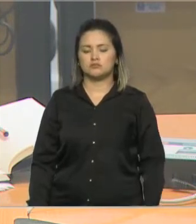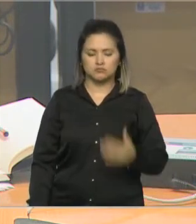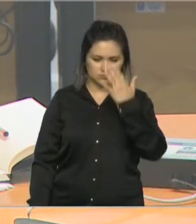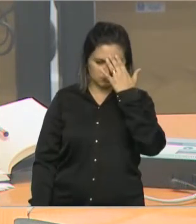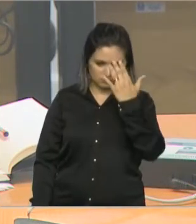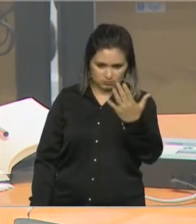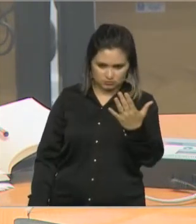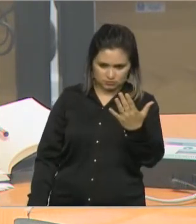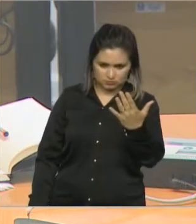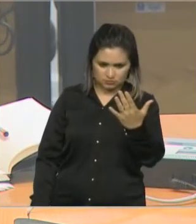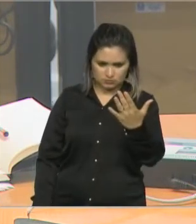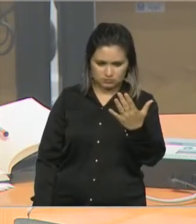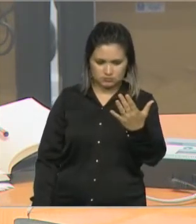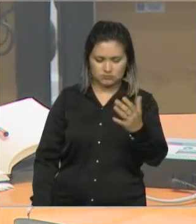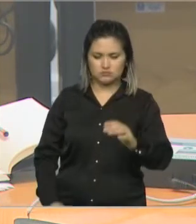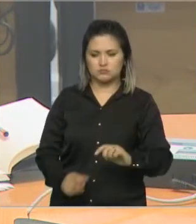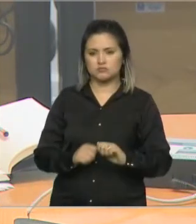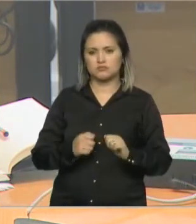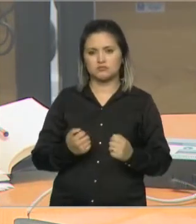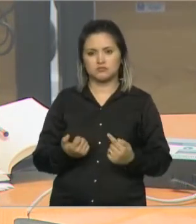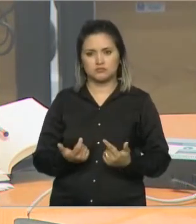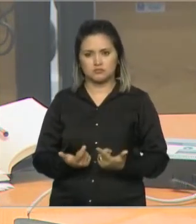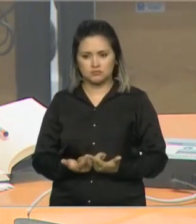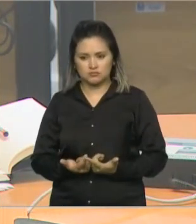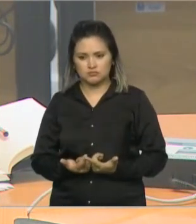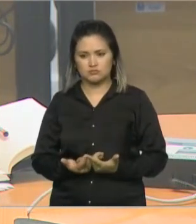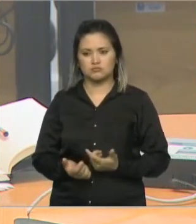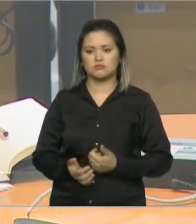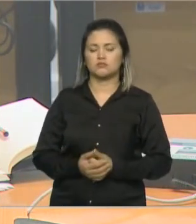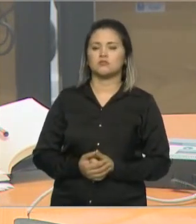agradeço aqui à Assembleia Legislativa,